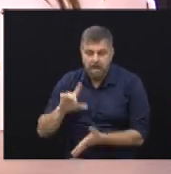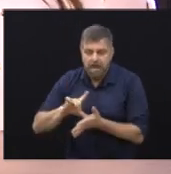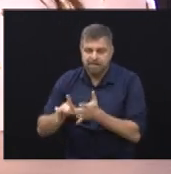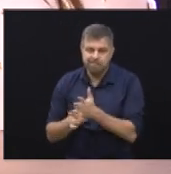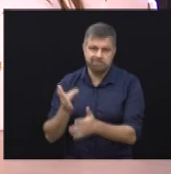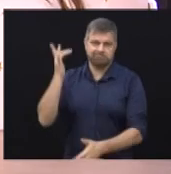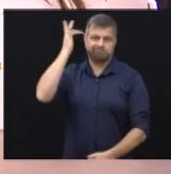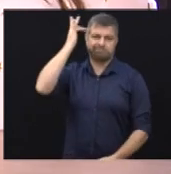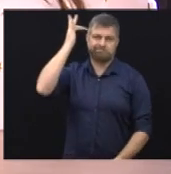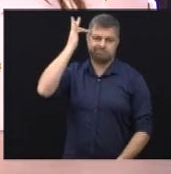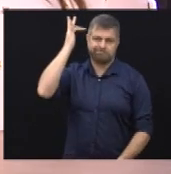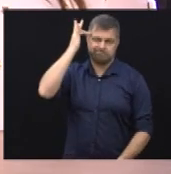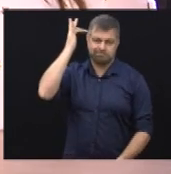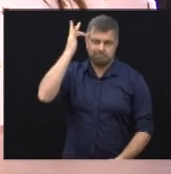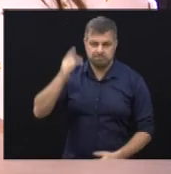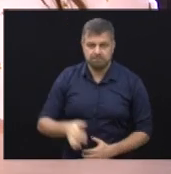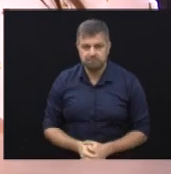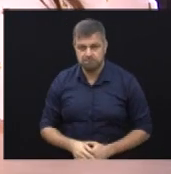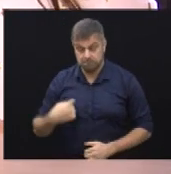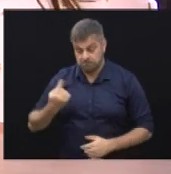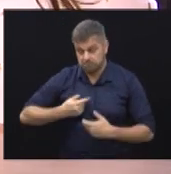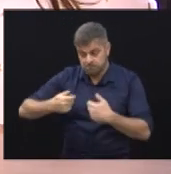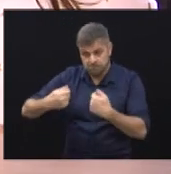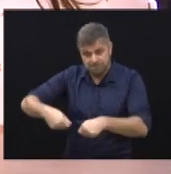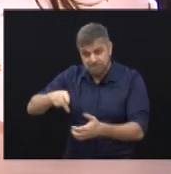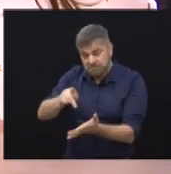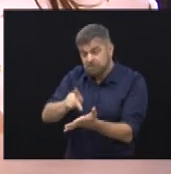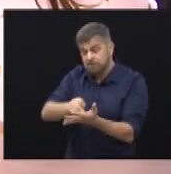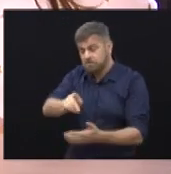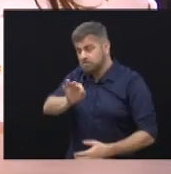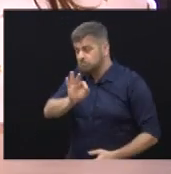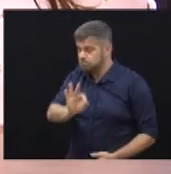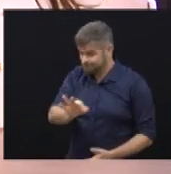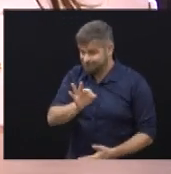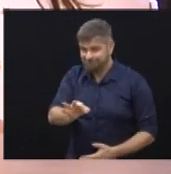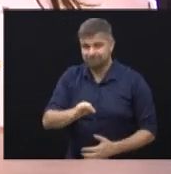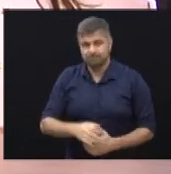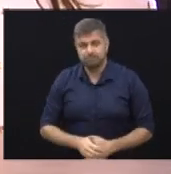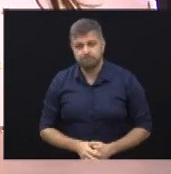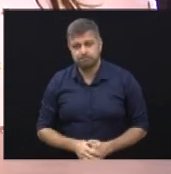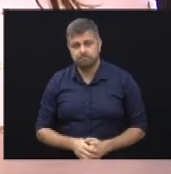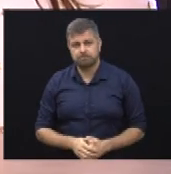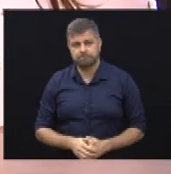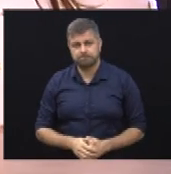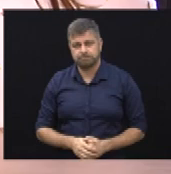e eles saem de outra. Então, a gente precisa, na verdade,